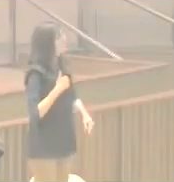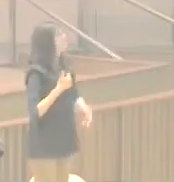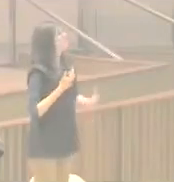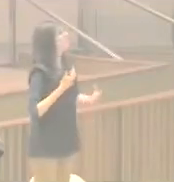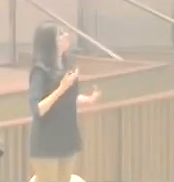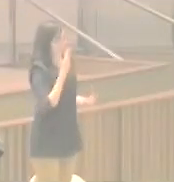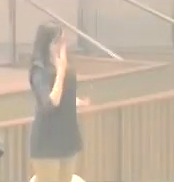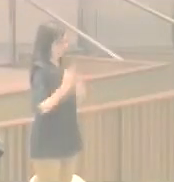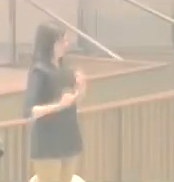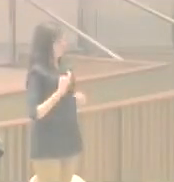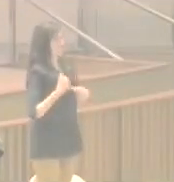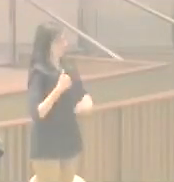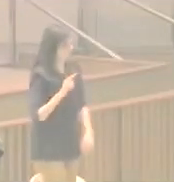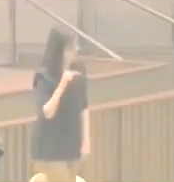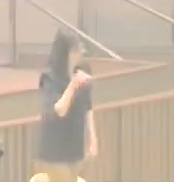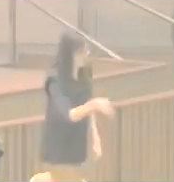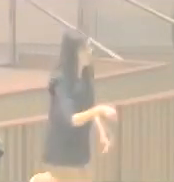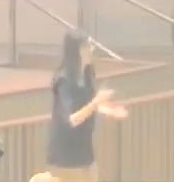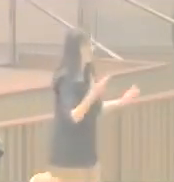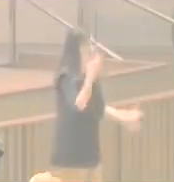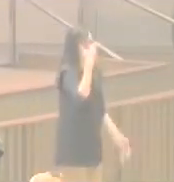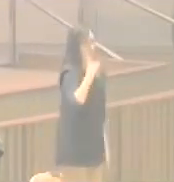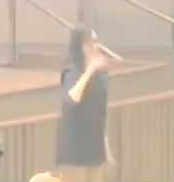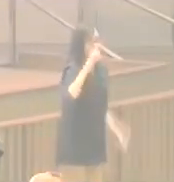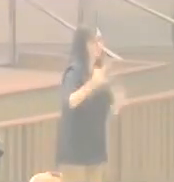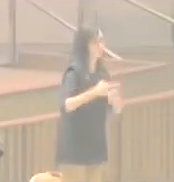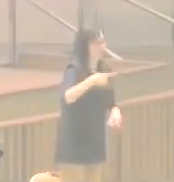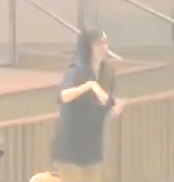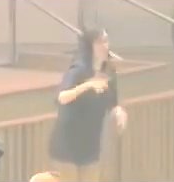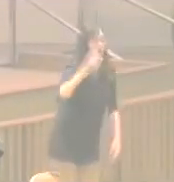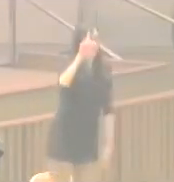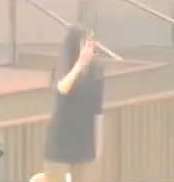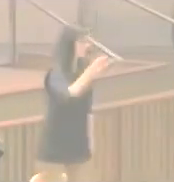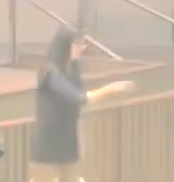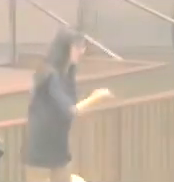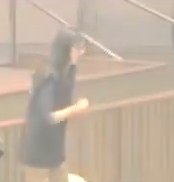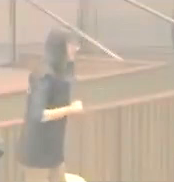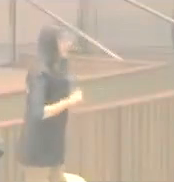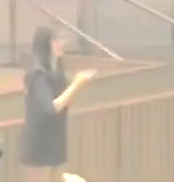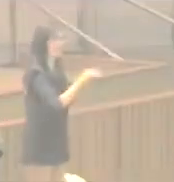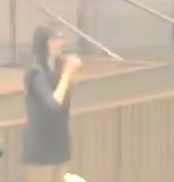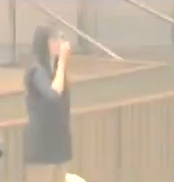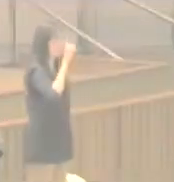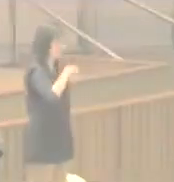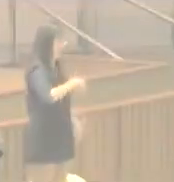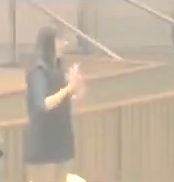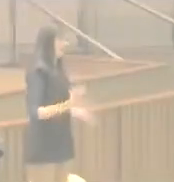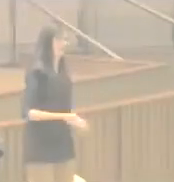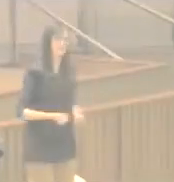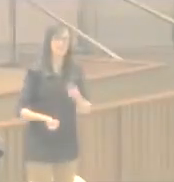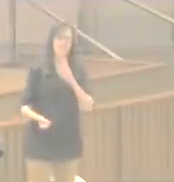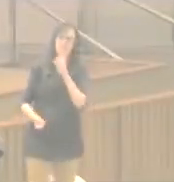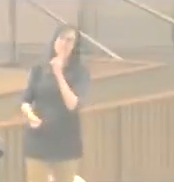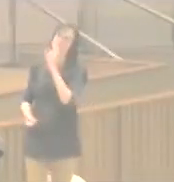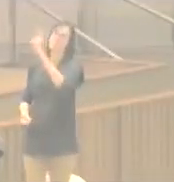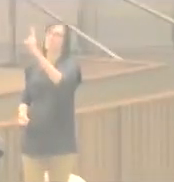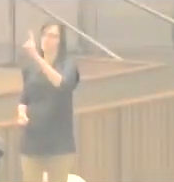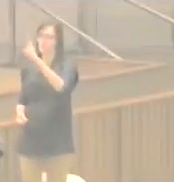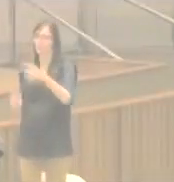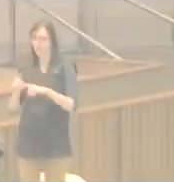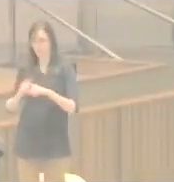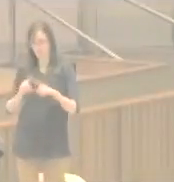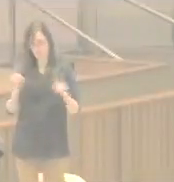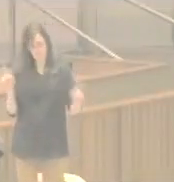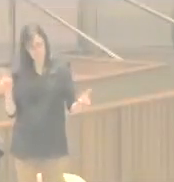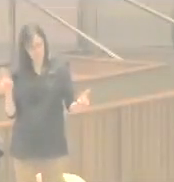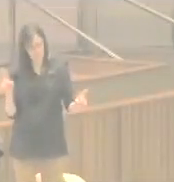E é por isso que eles estão aqui na tua presença, porque eles ouviram a tua voz e estão respondendo. Mas eu sei que nessa hora,